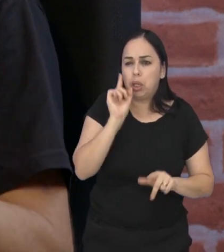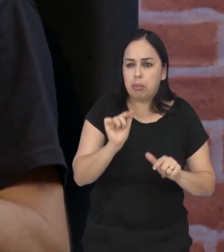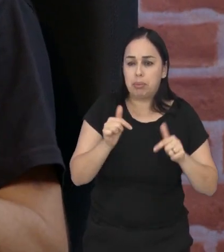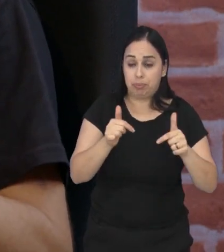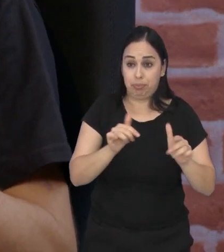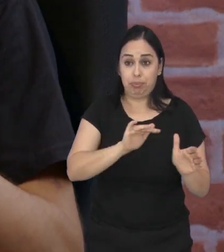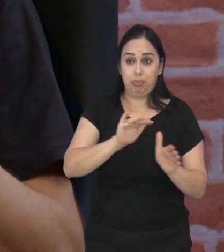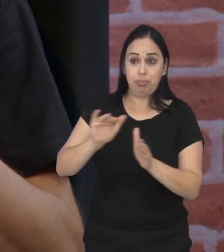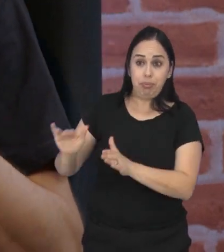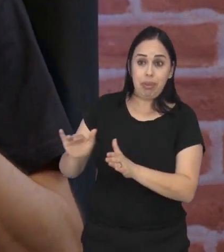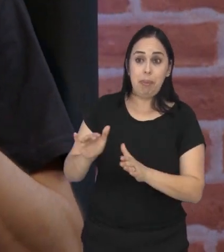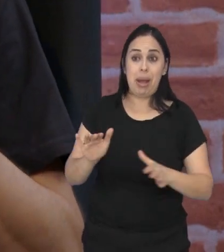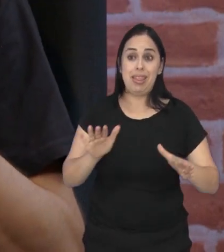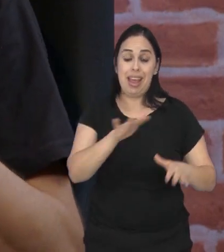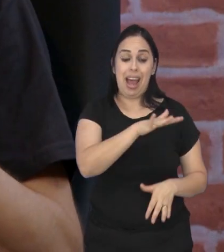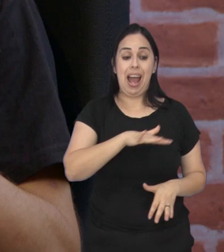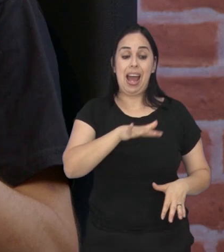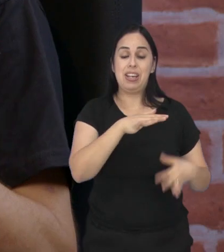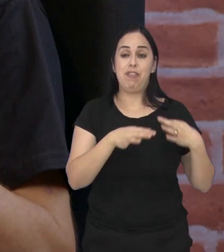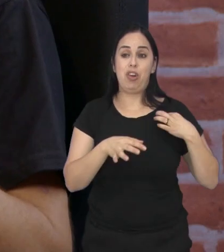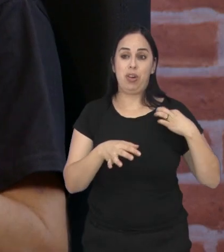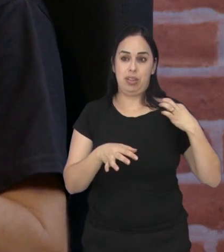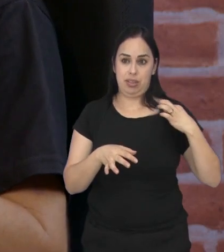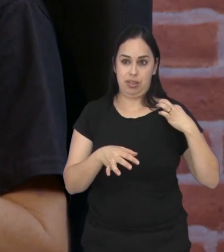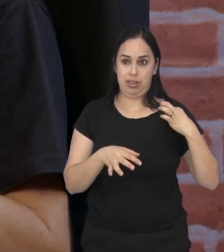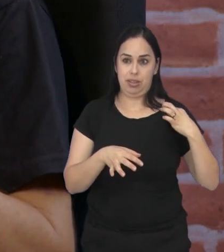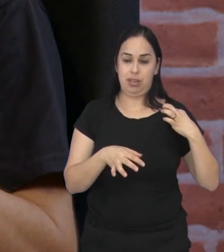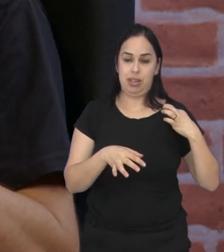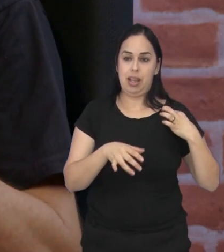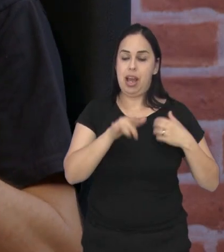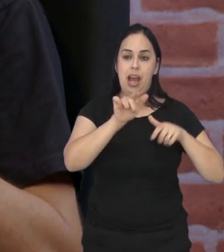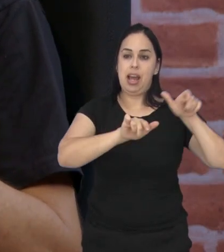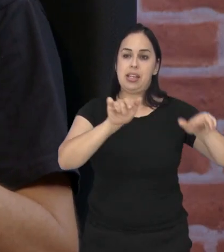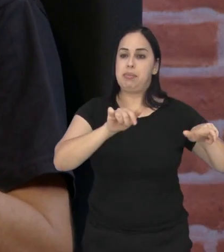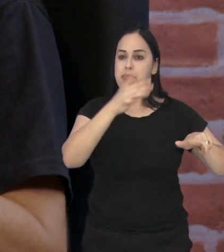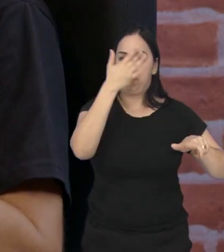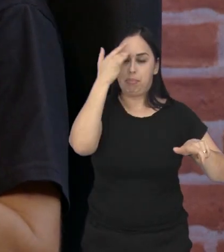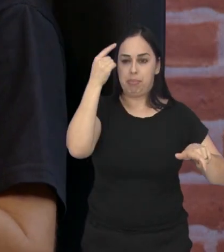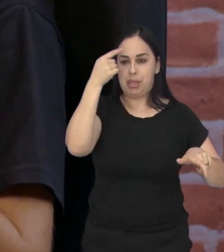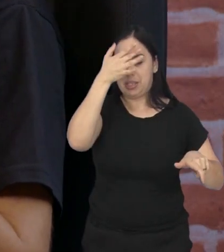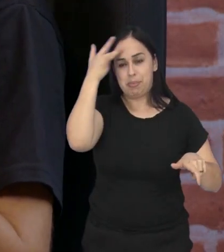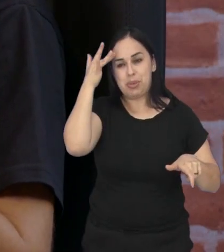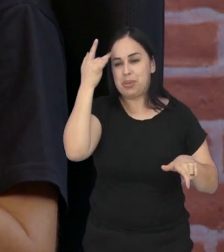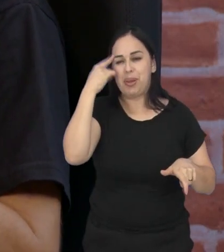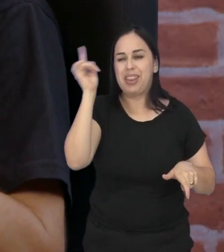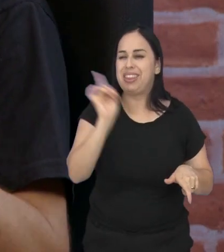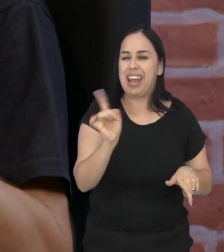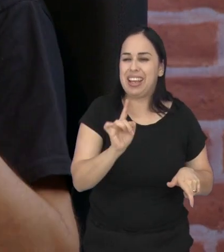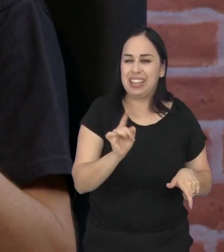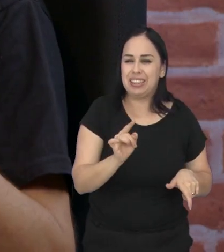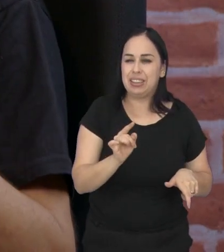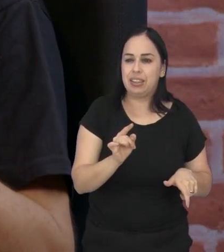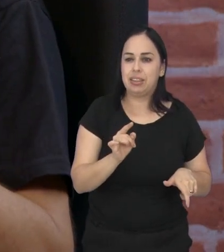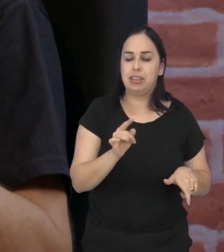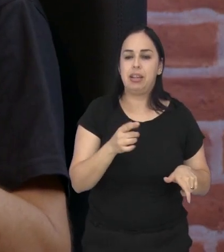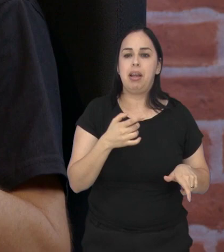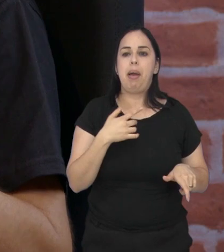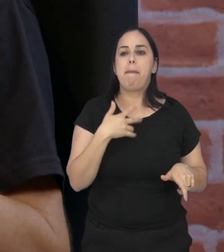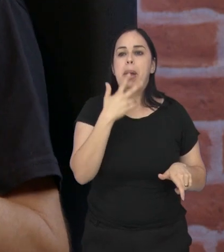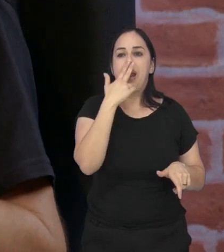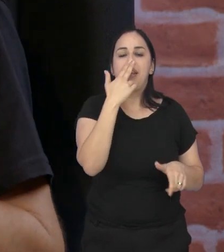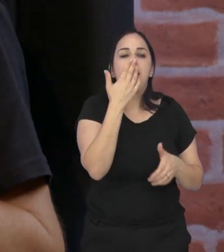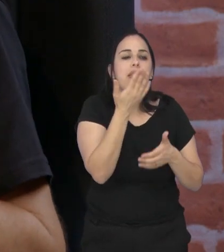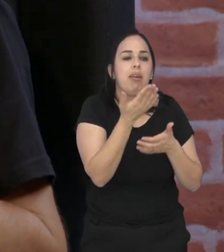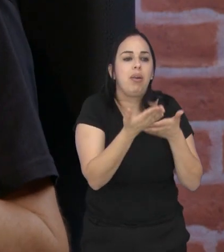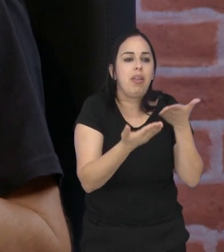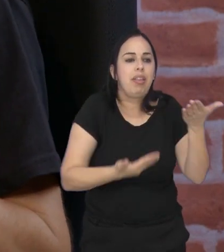Quando você vai para o voluntariado, por exemplo, eu acho que essa é uma das maiores dificuldades do cara entender o que é voluntariado. Porque as pessoas acham que eu estou servindo o